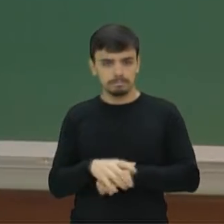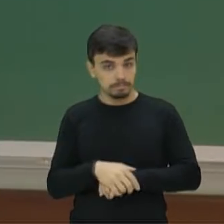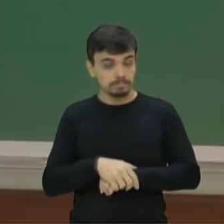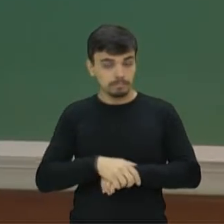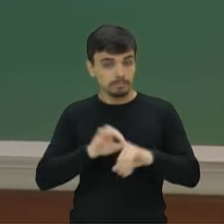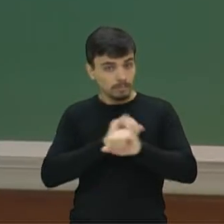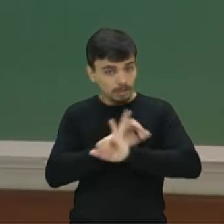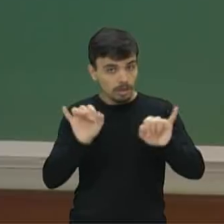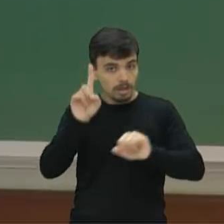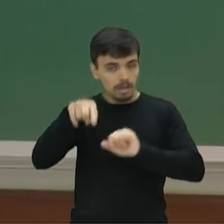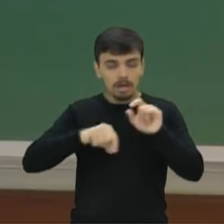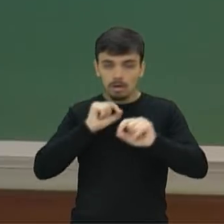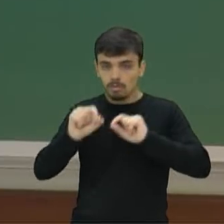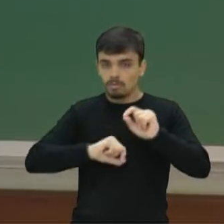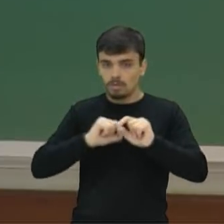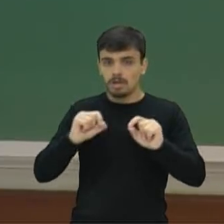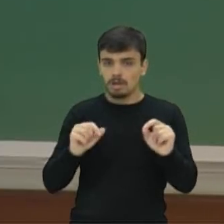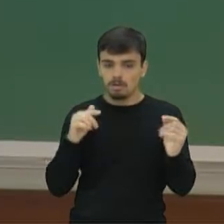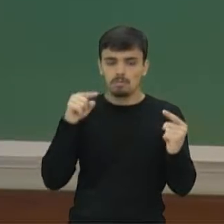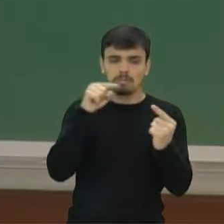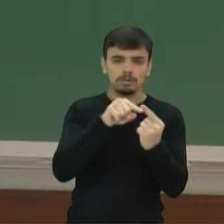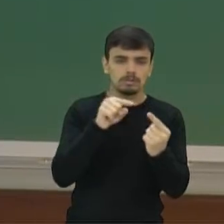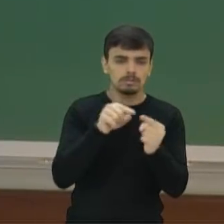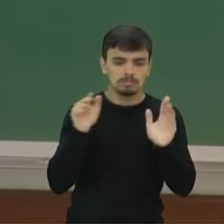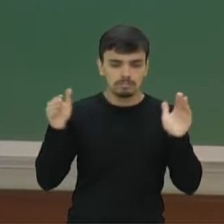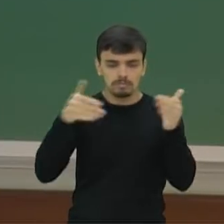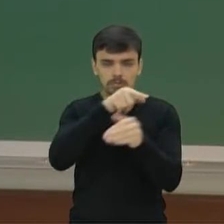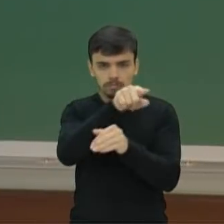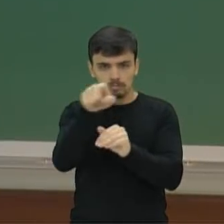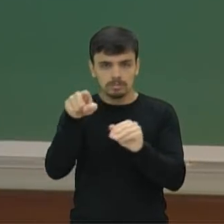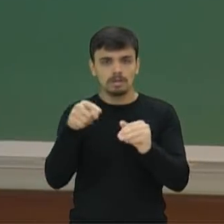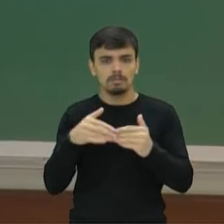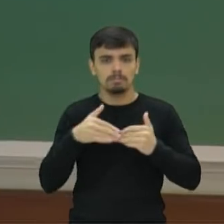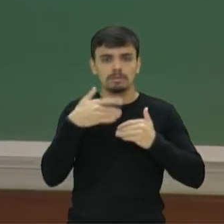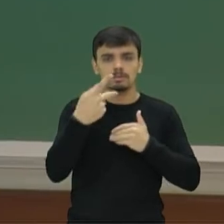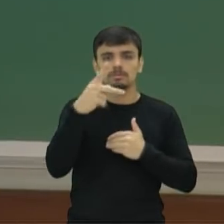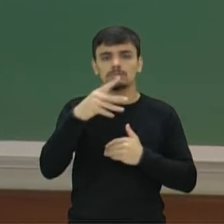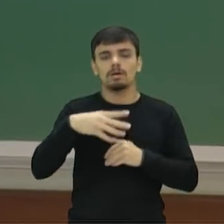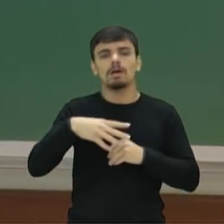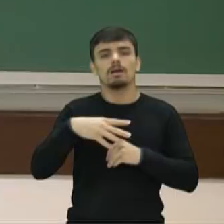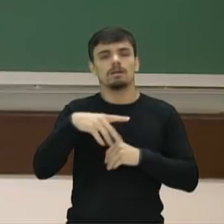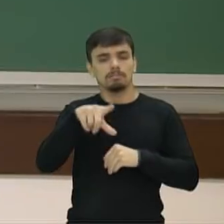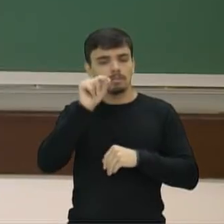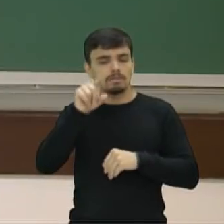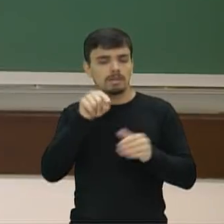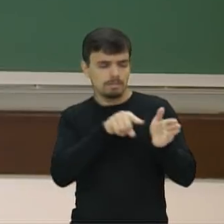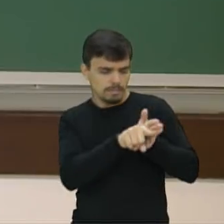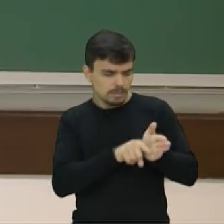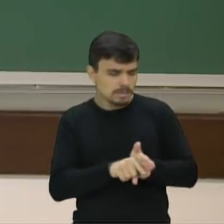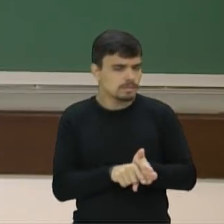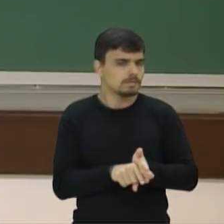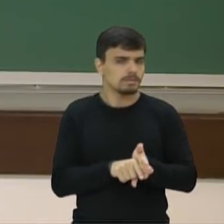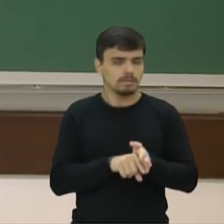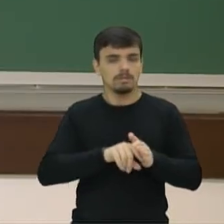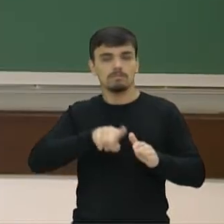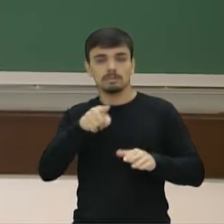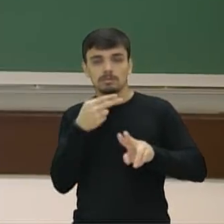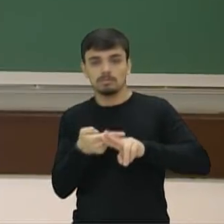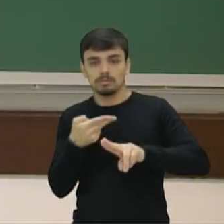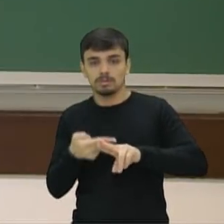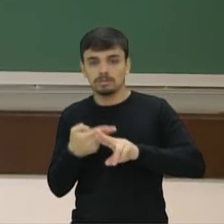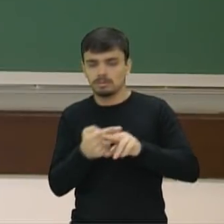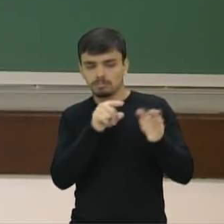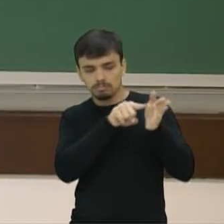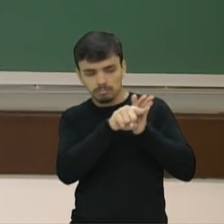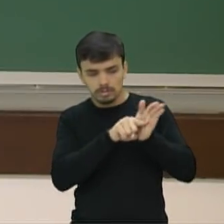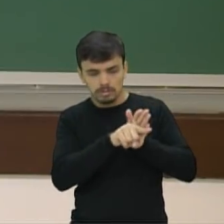Esses anúncios são destinados a você a partir das suas preferências de busca. Quando você está utilizando uma ferramenta de